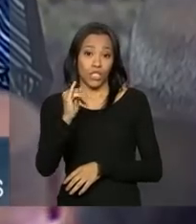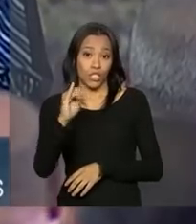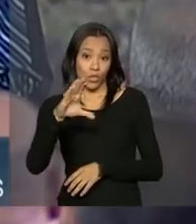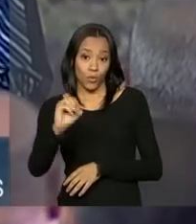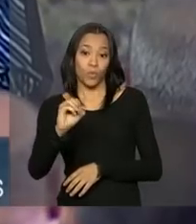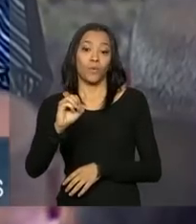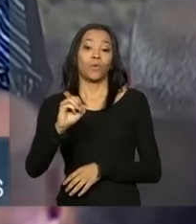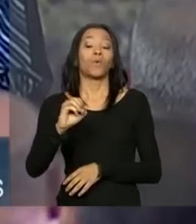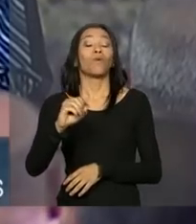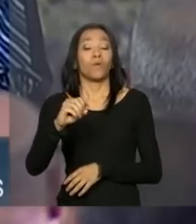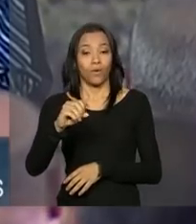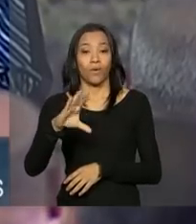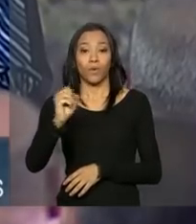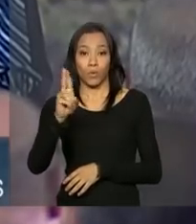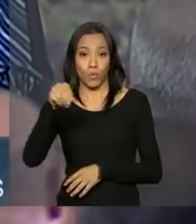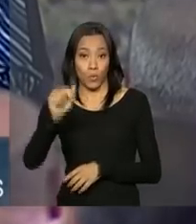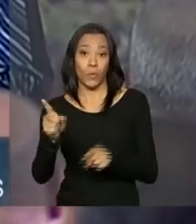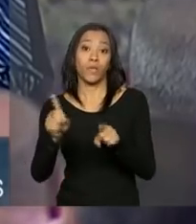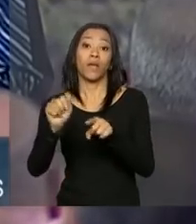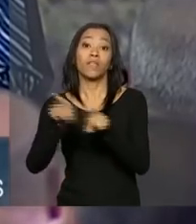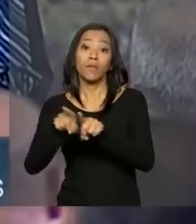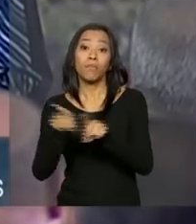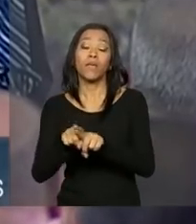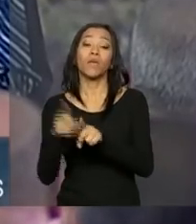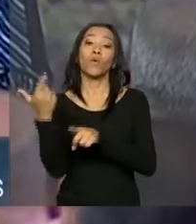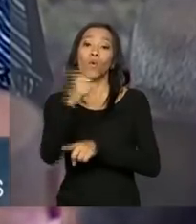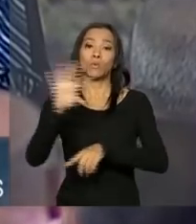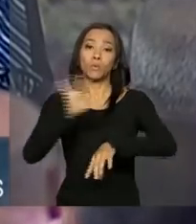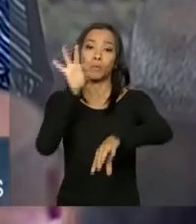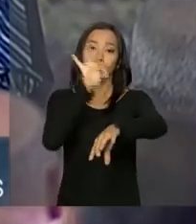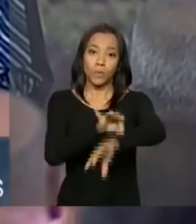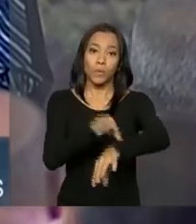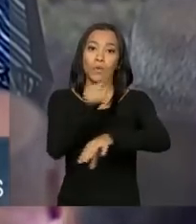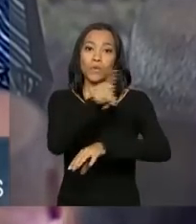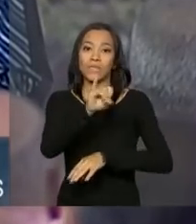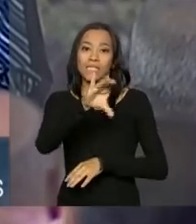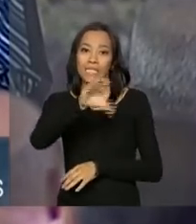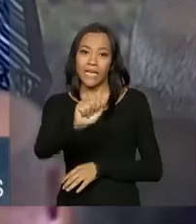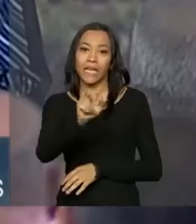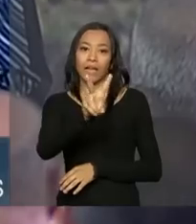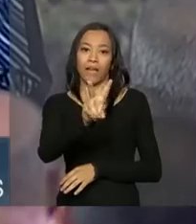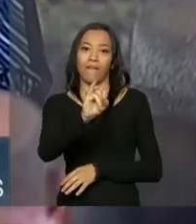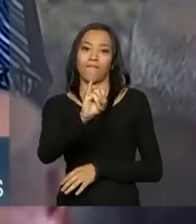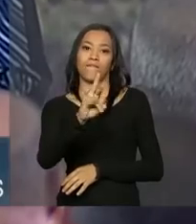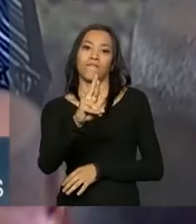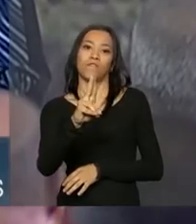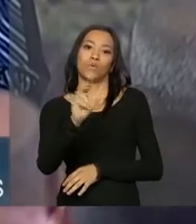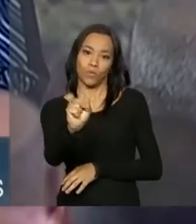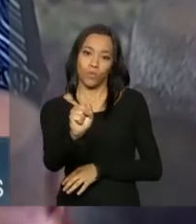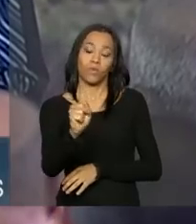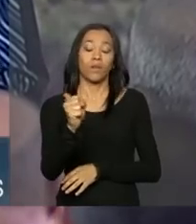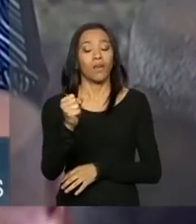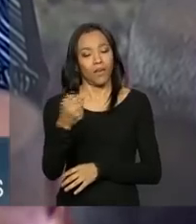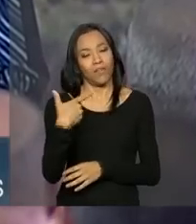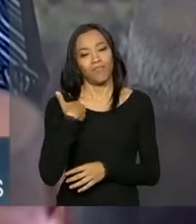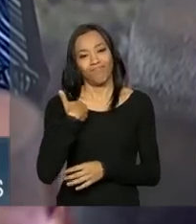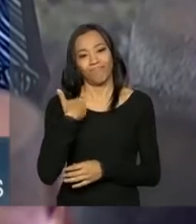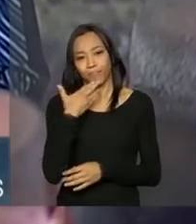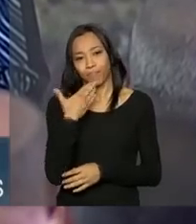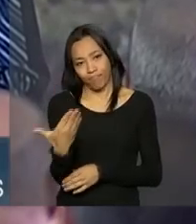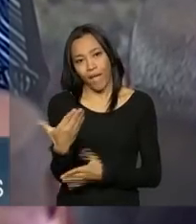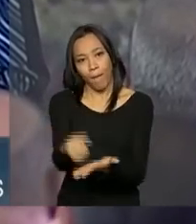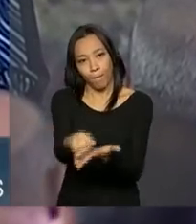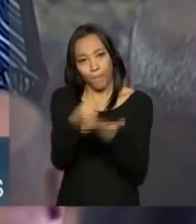vírus Zika. Eu conto com a liderança do Ministério da Defesa, quanto com